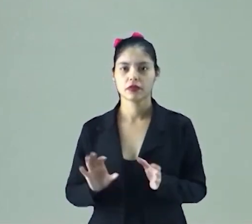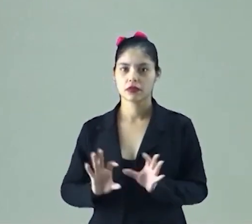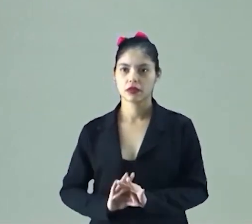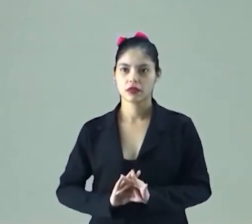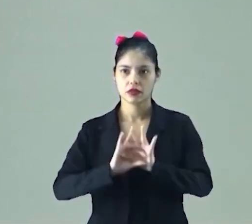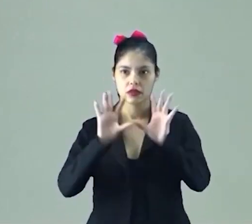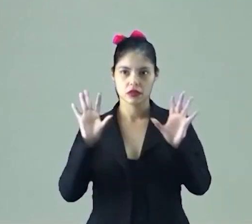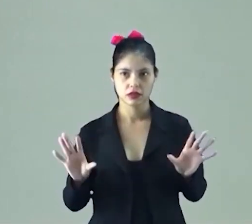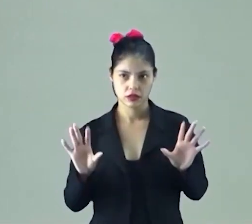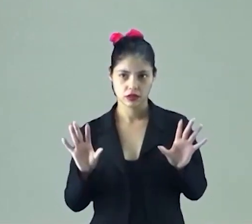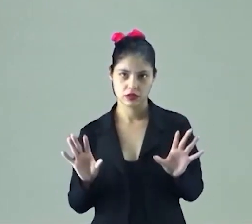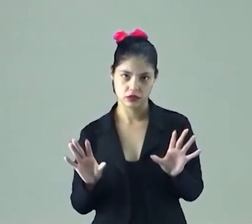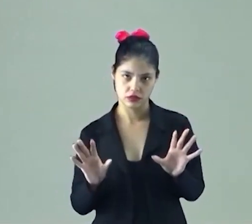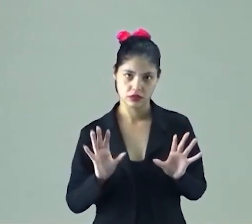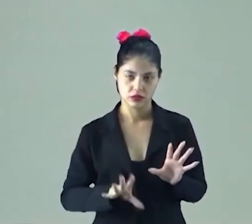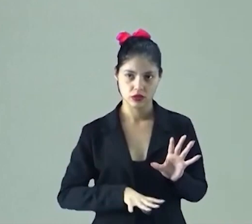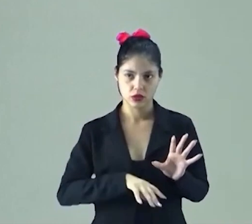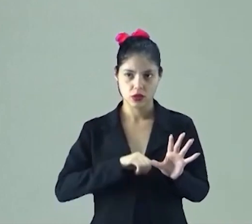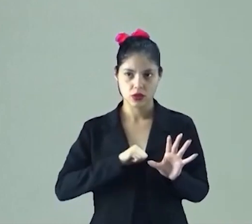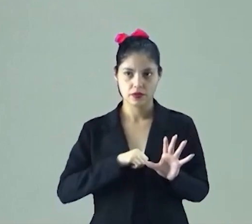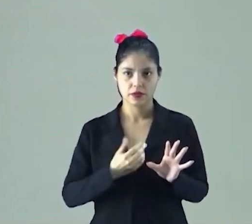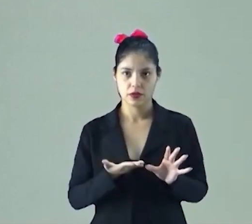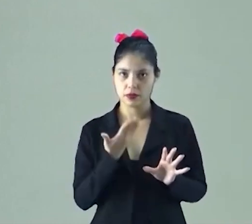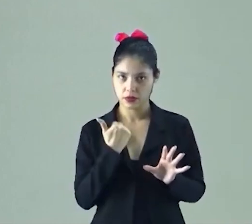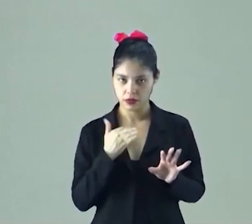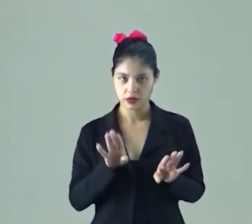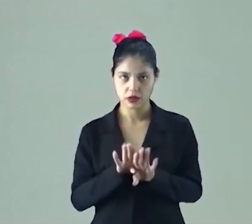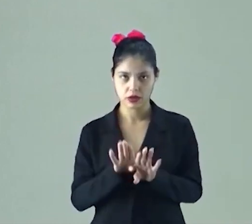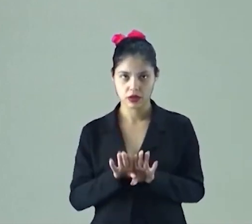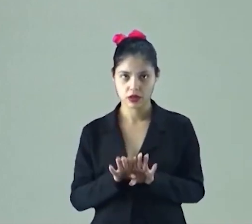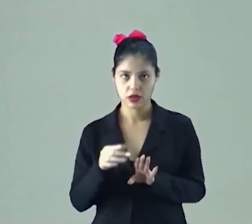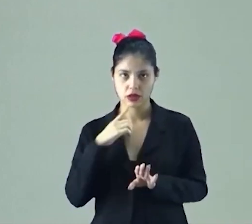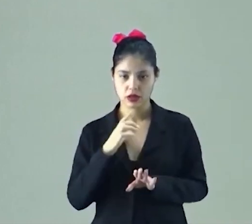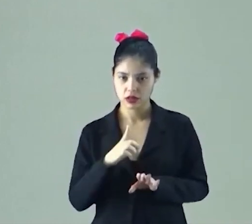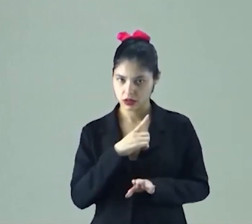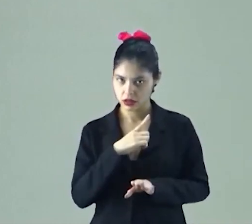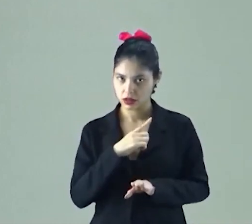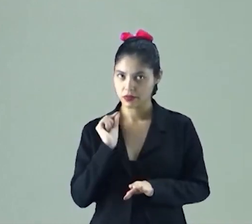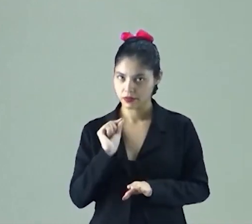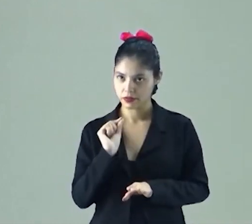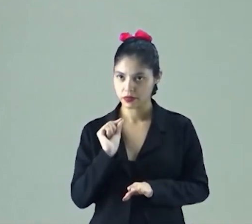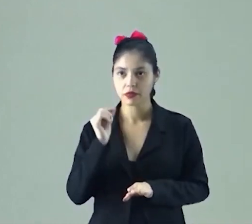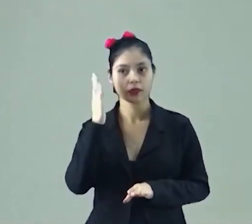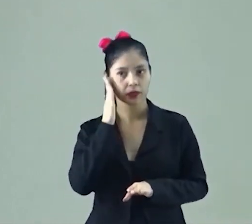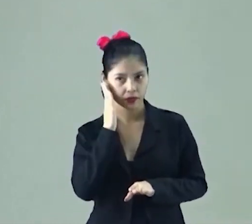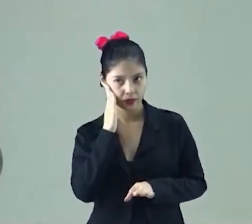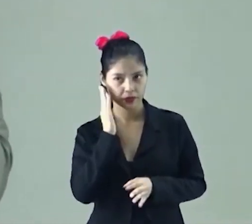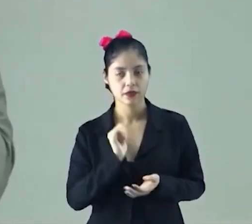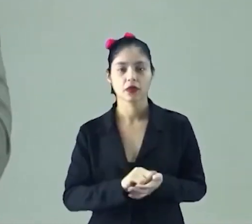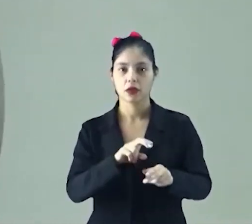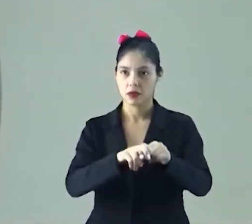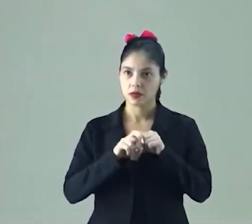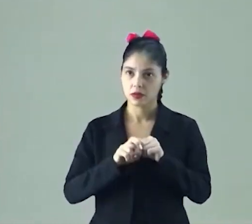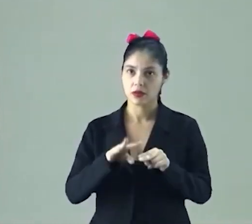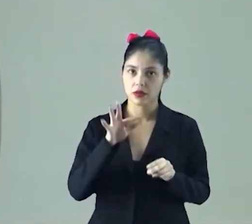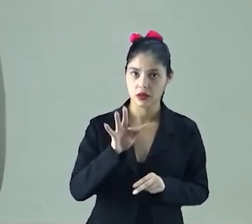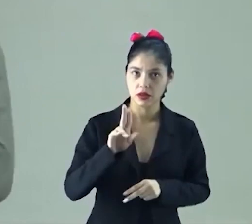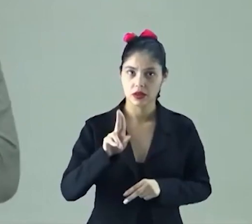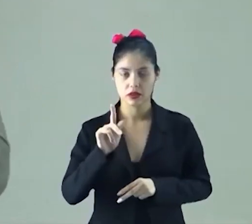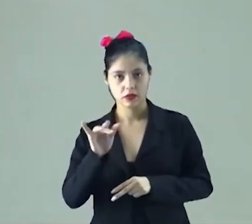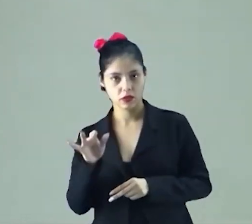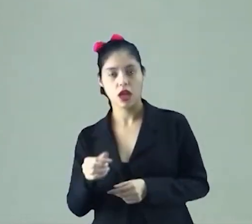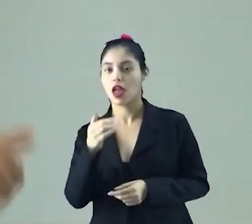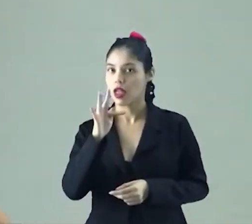liberar enzimas que digerem o substrato que ele está ocupando e ele absorve isso aí. Então, por isso que fungo nem é